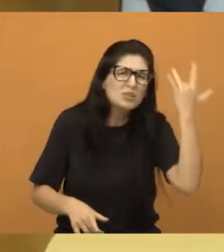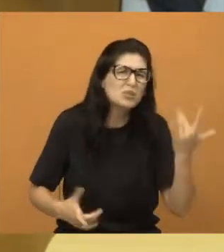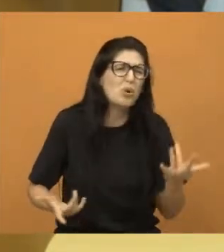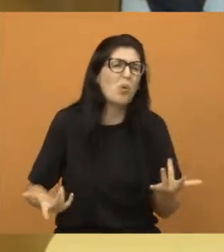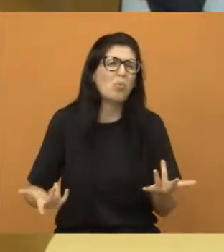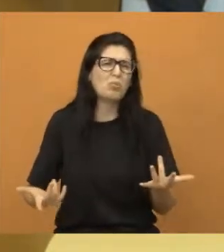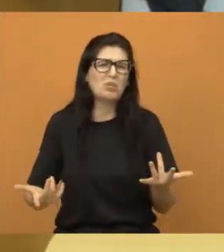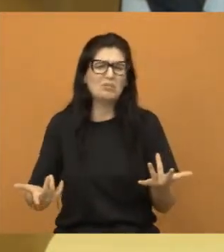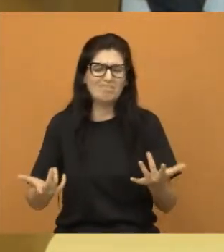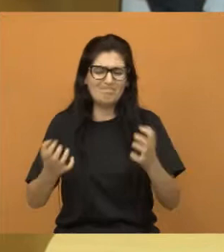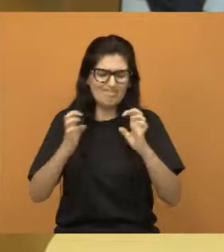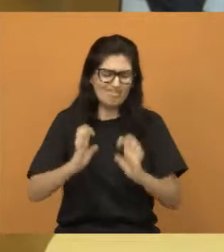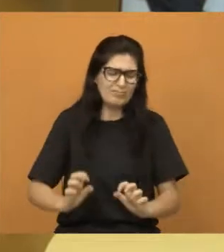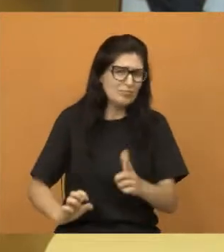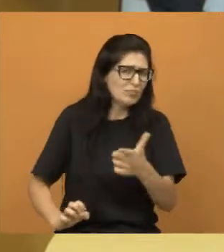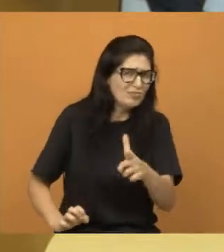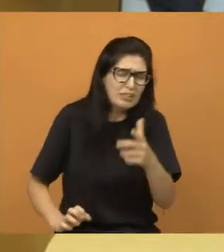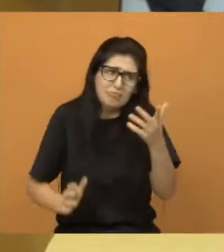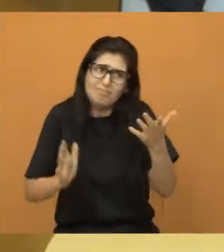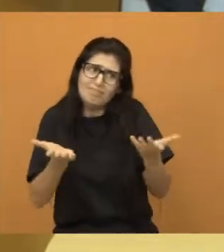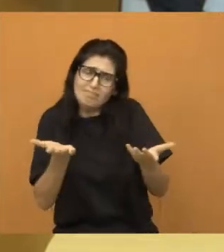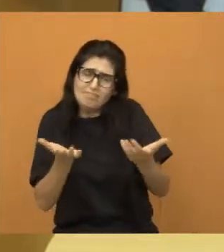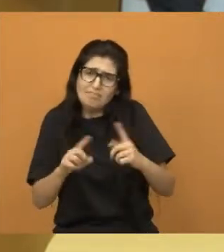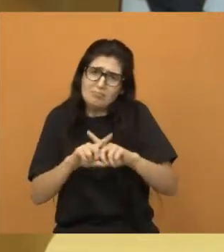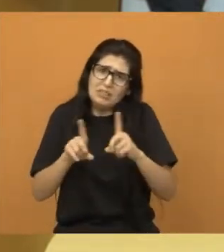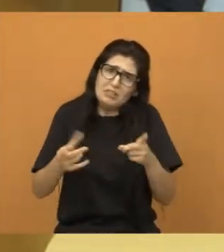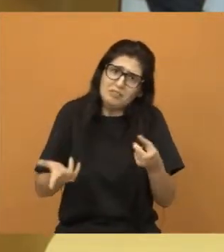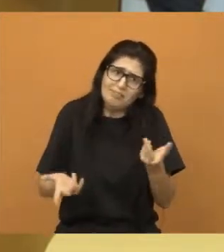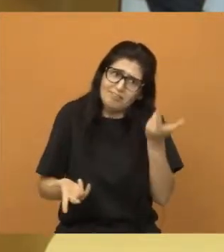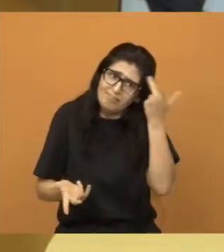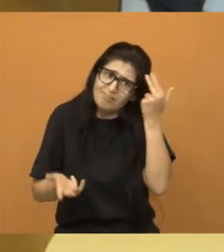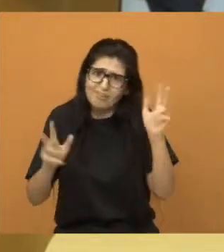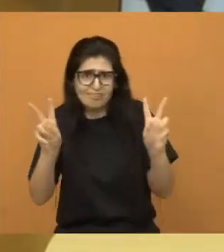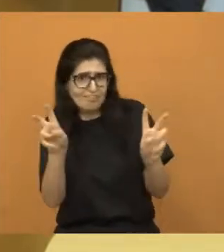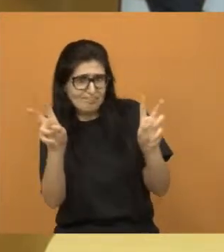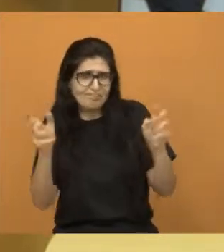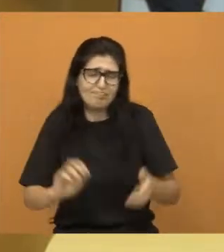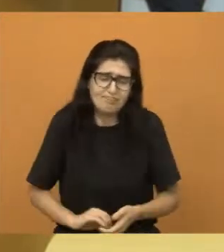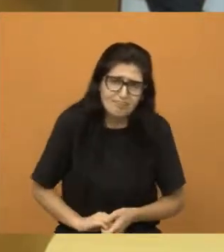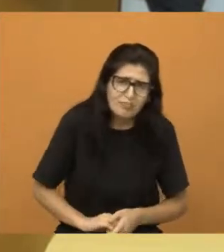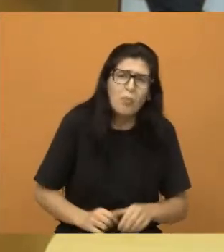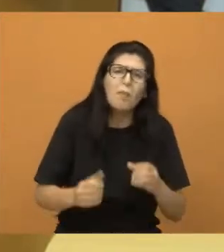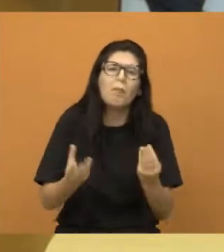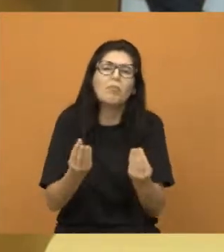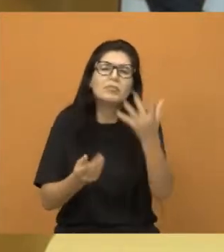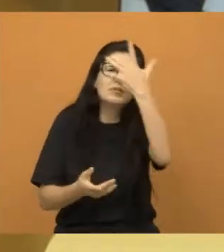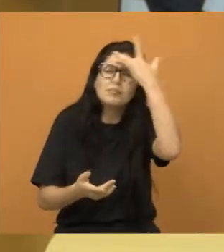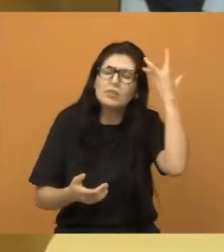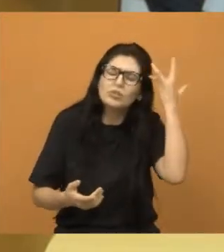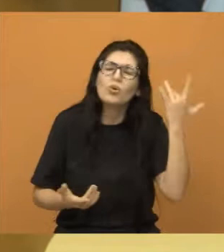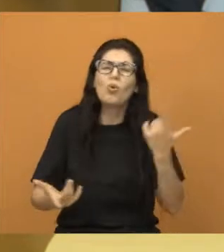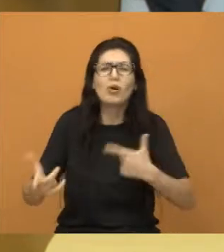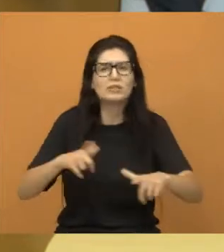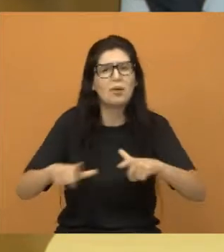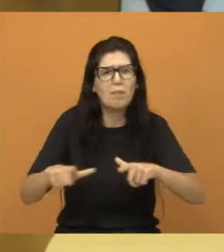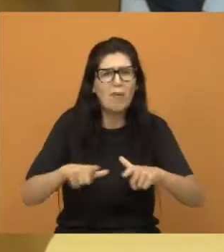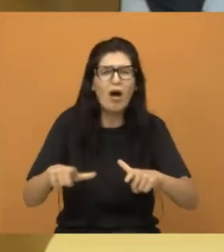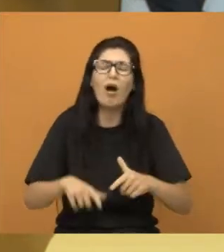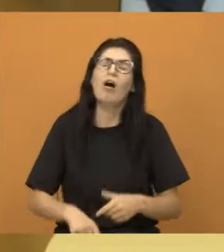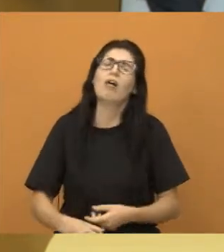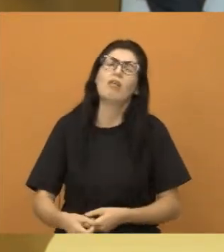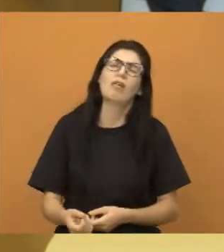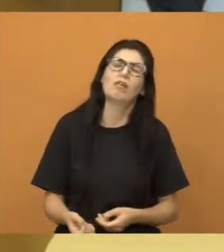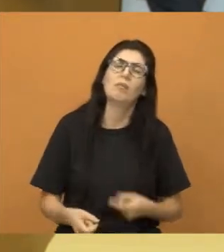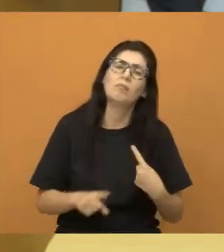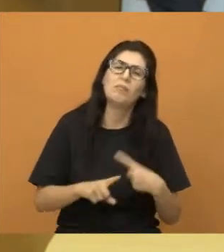hoje a forma de você adentrar o serviço público. Muitas pessoas entram porque realmente está no sangue, está no